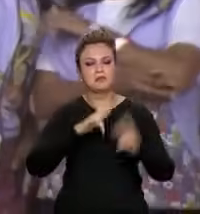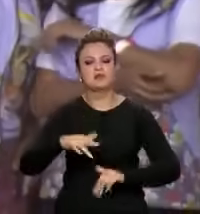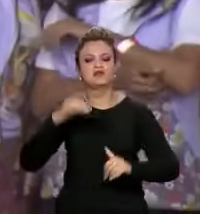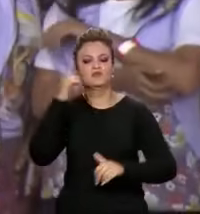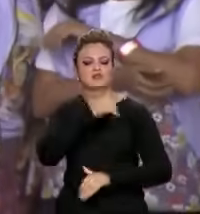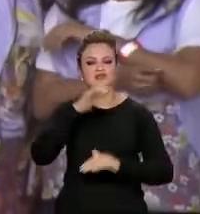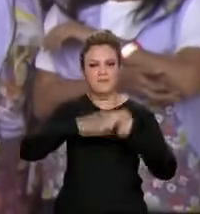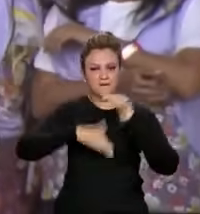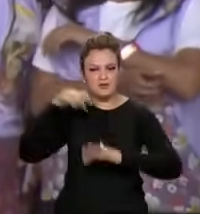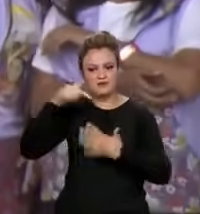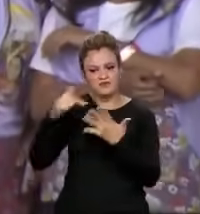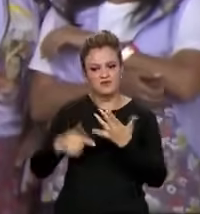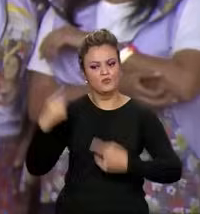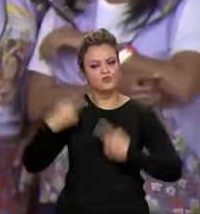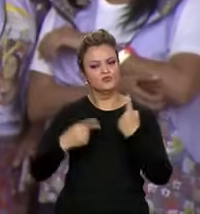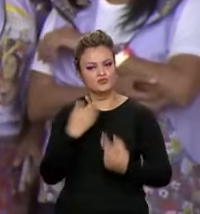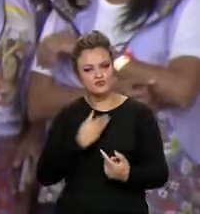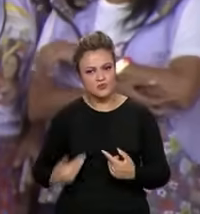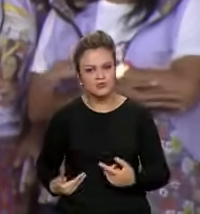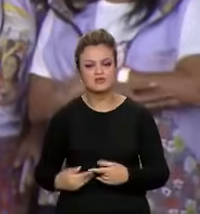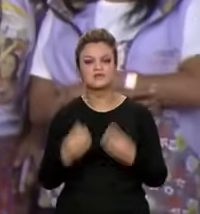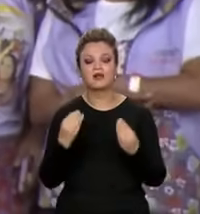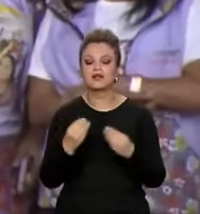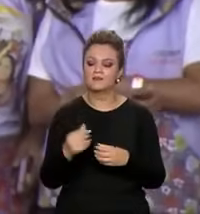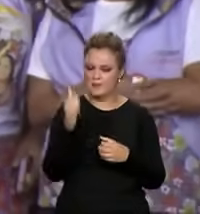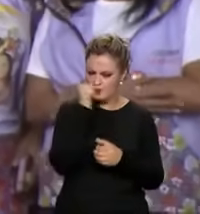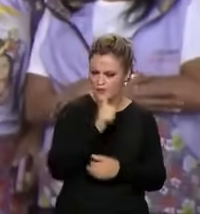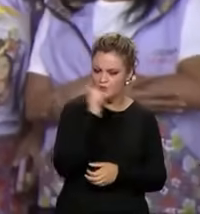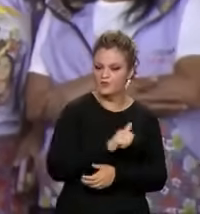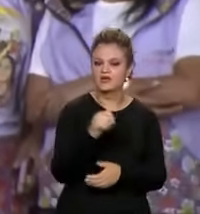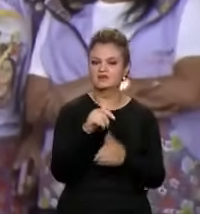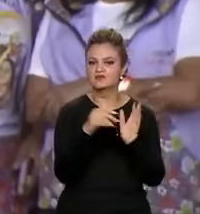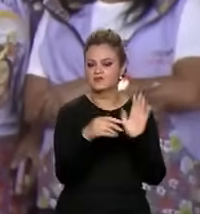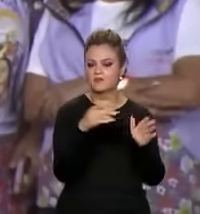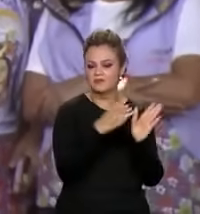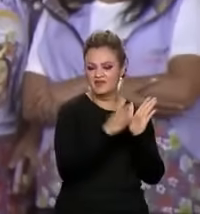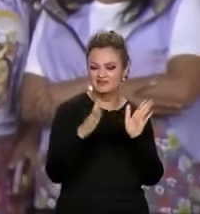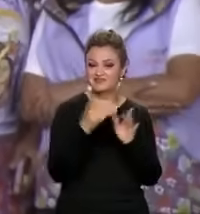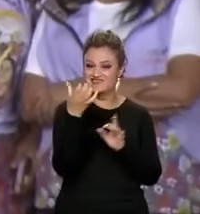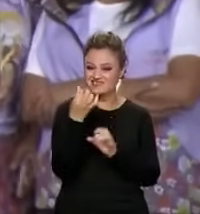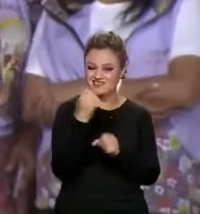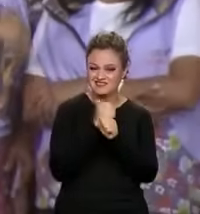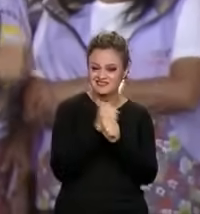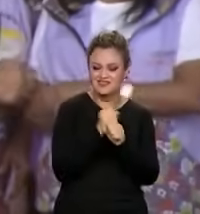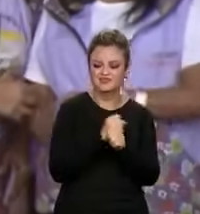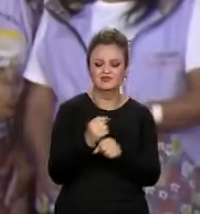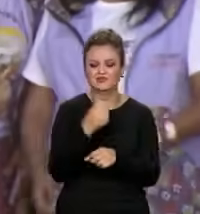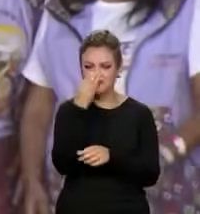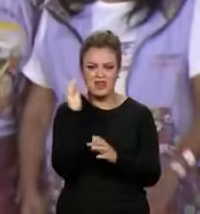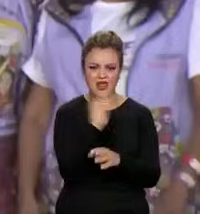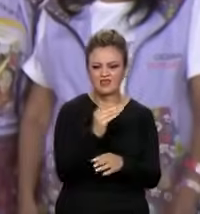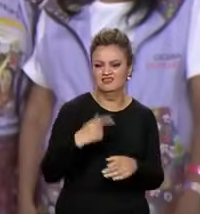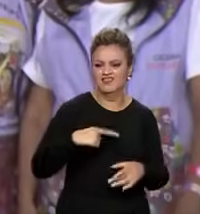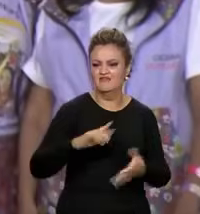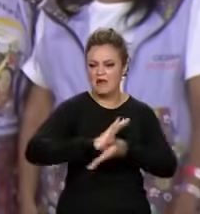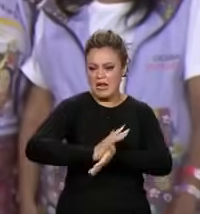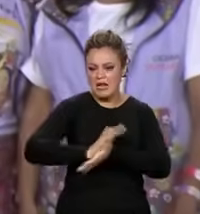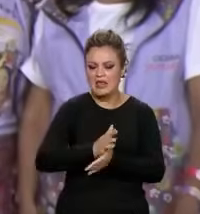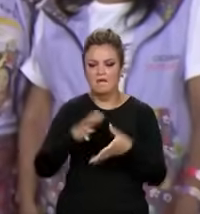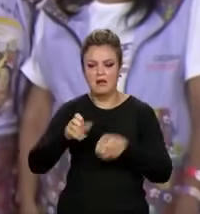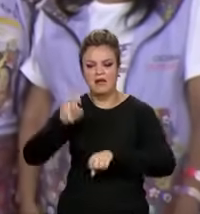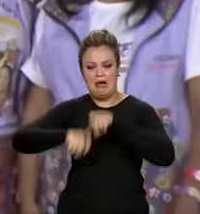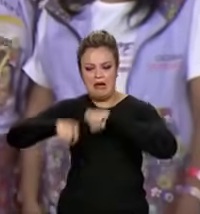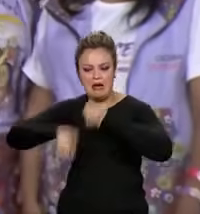efetividade as políticas públicas para que as mulheres que durante esses seis anos foram abandonadas foram